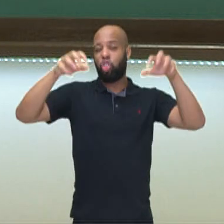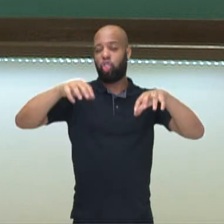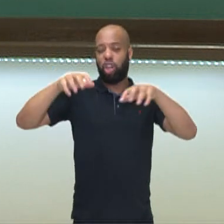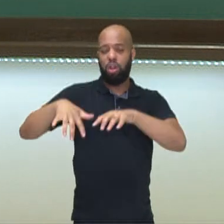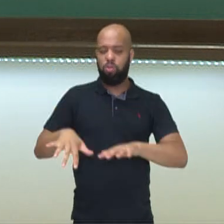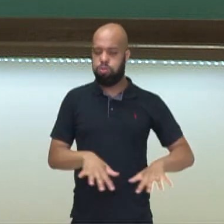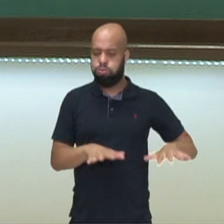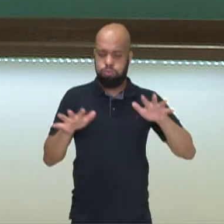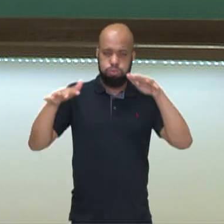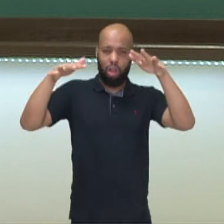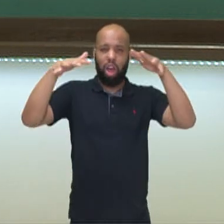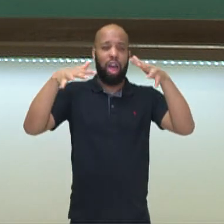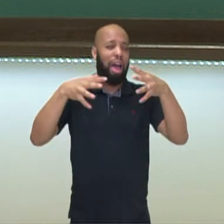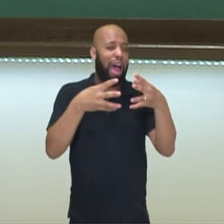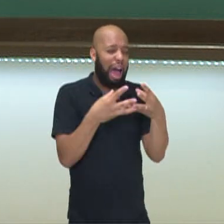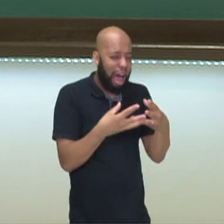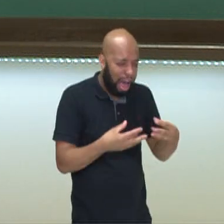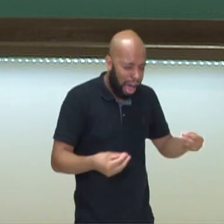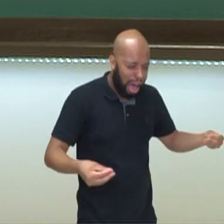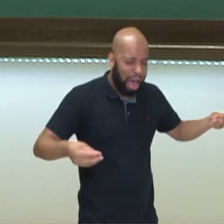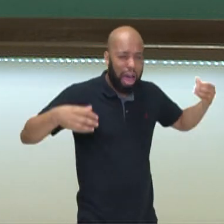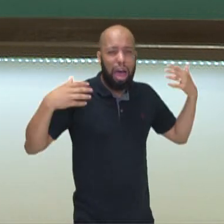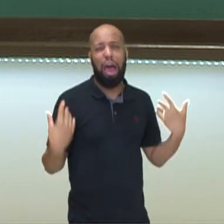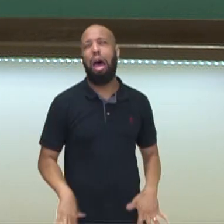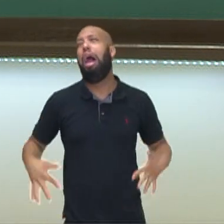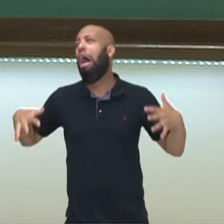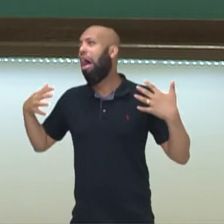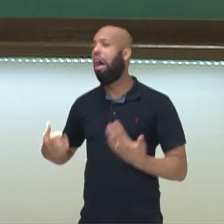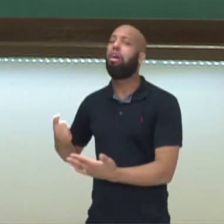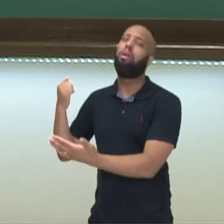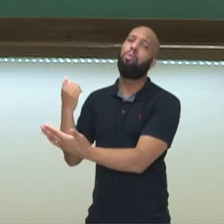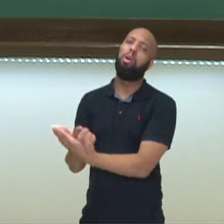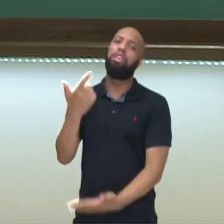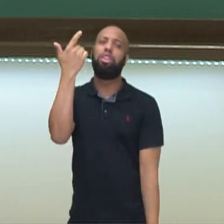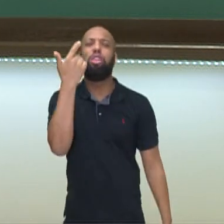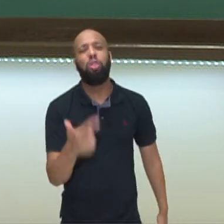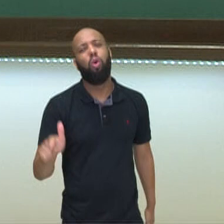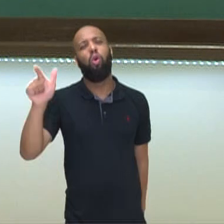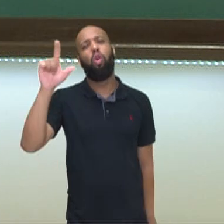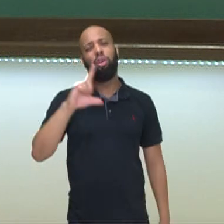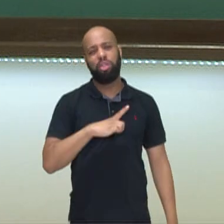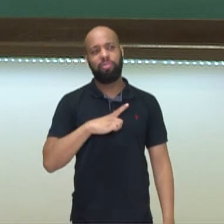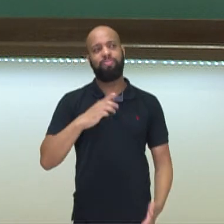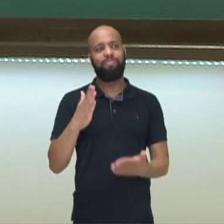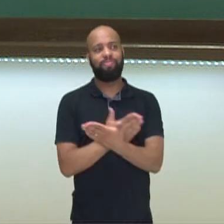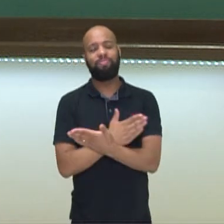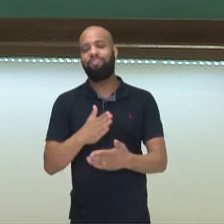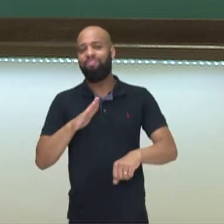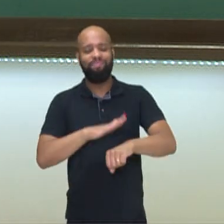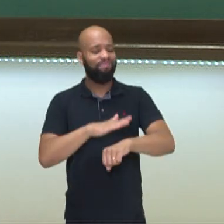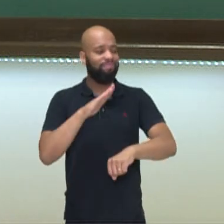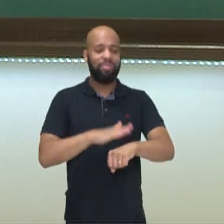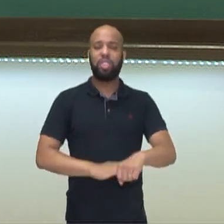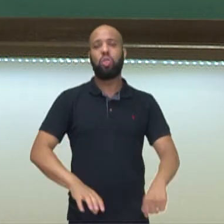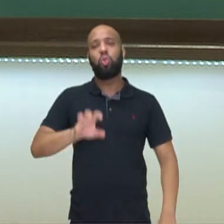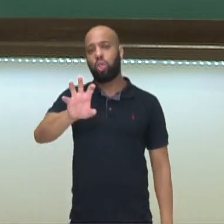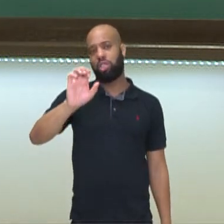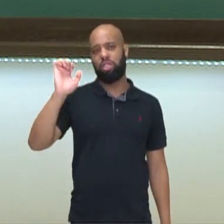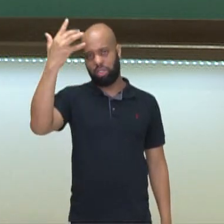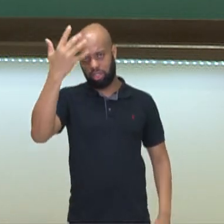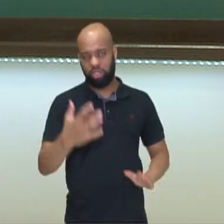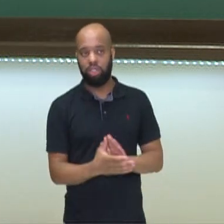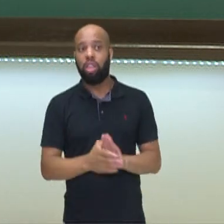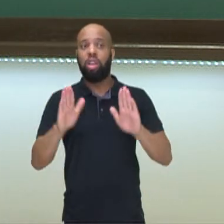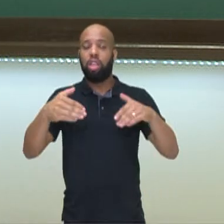e destrói, a pessoa tem que ir lá comprar tudo novo em algumas situações. Então a gente tem que perceber que